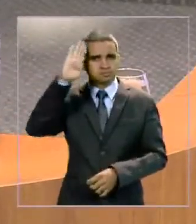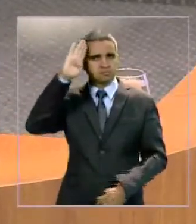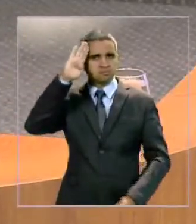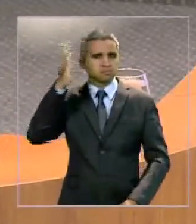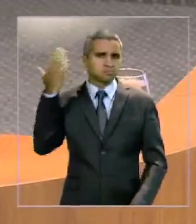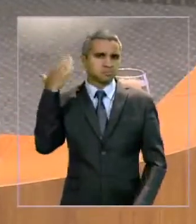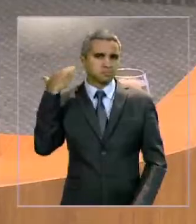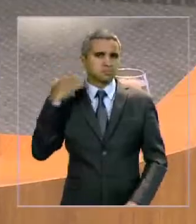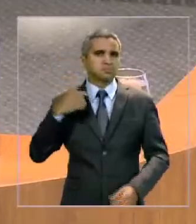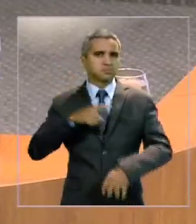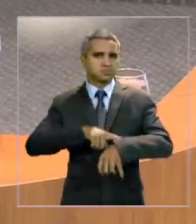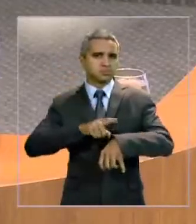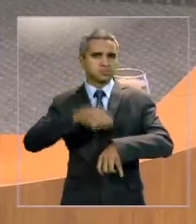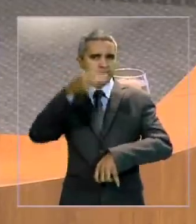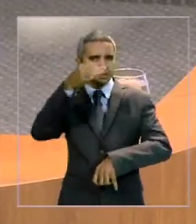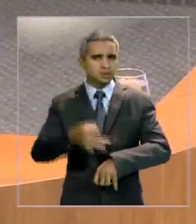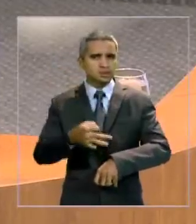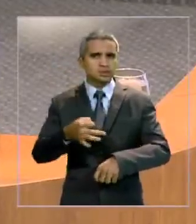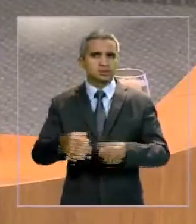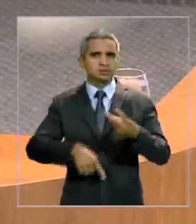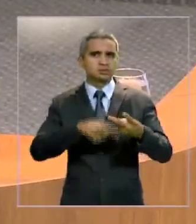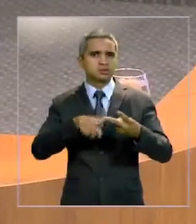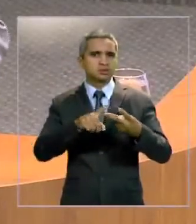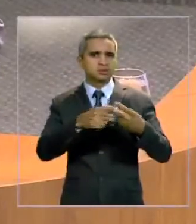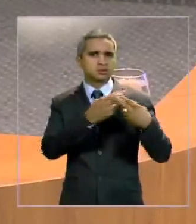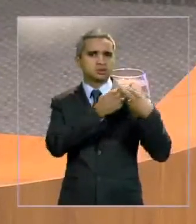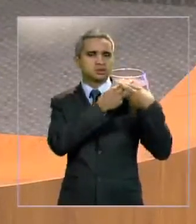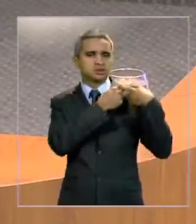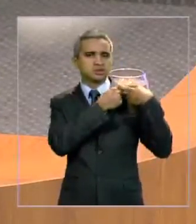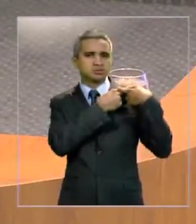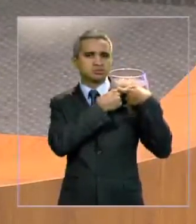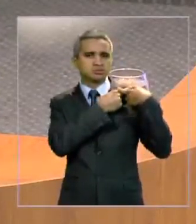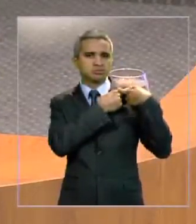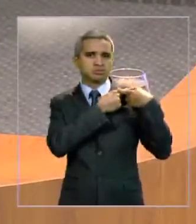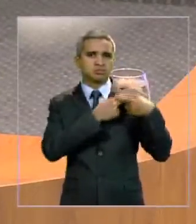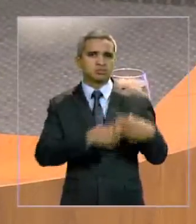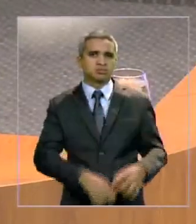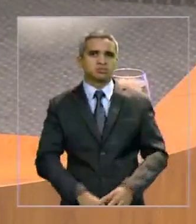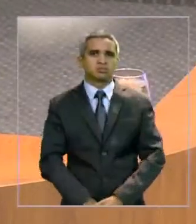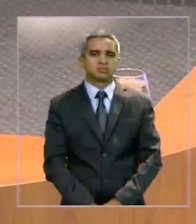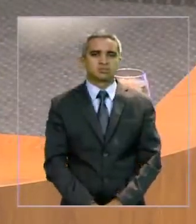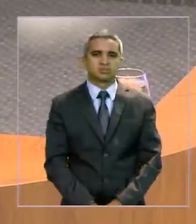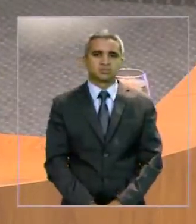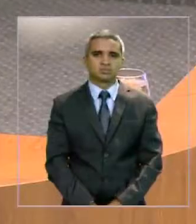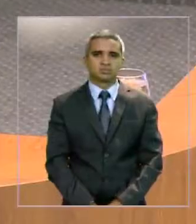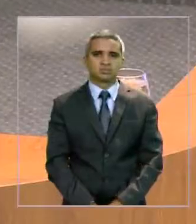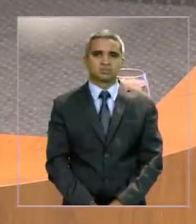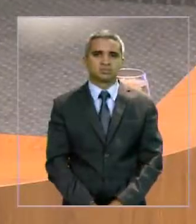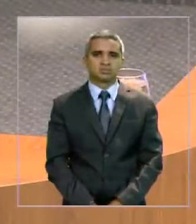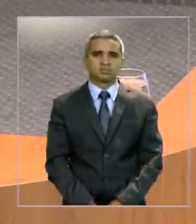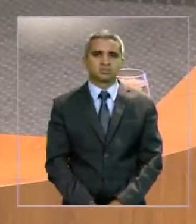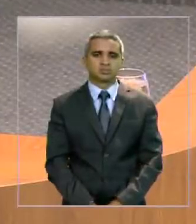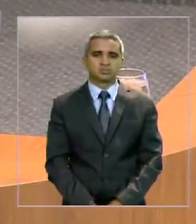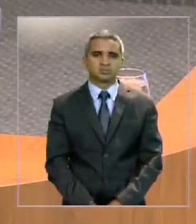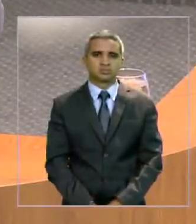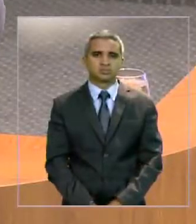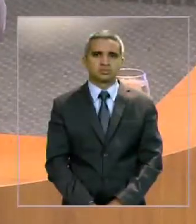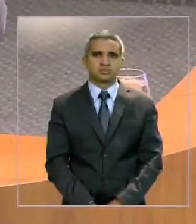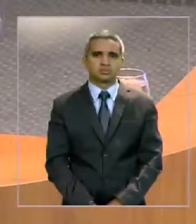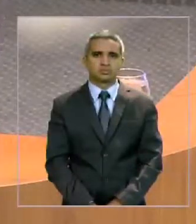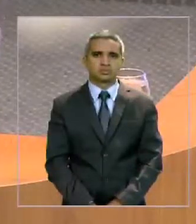Barros, para que possamos tratar desse assunto. Nós, inclusive, no ano passado já havíamos solicitado, inclusive para a porta da Assembleia